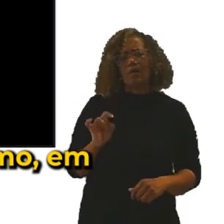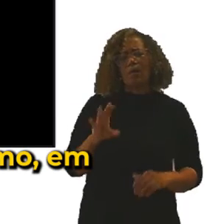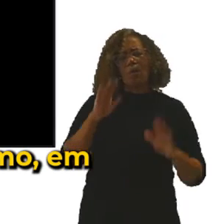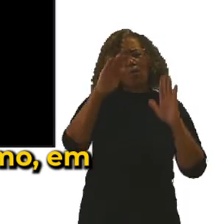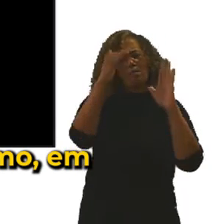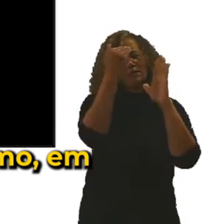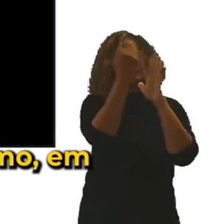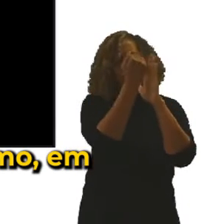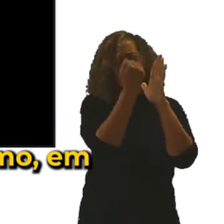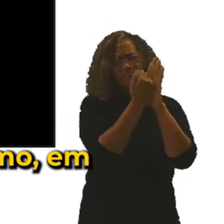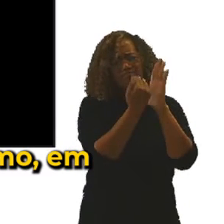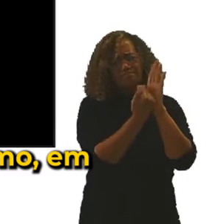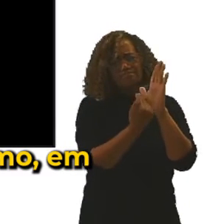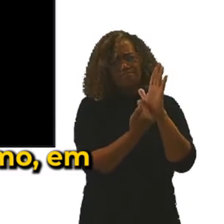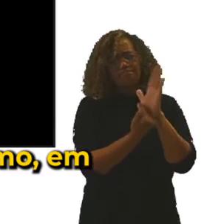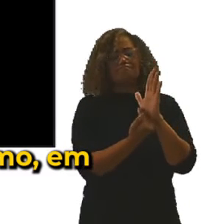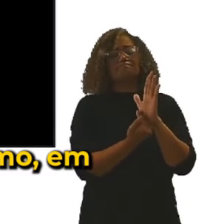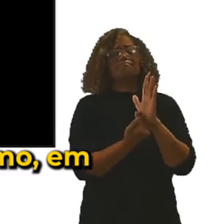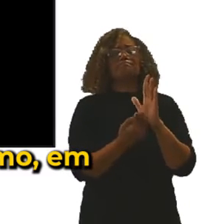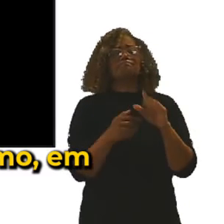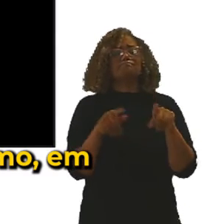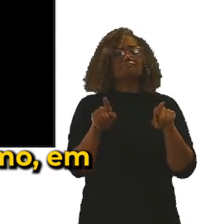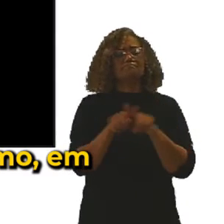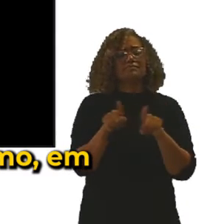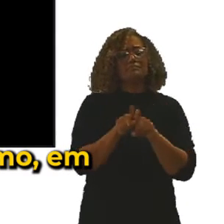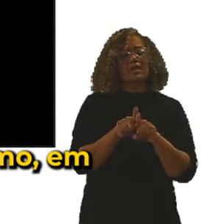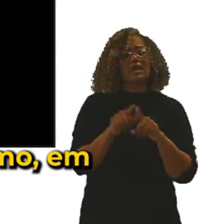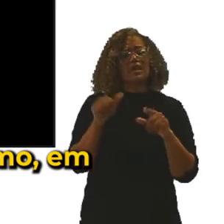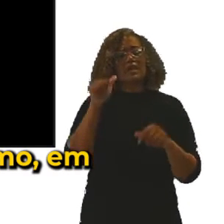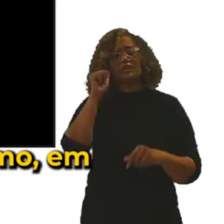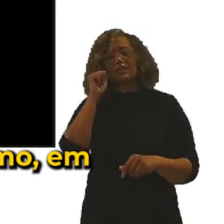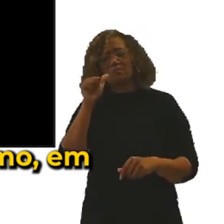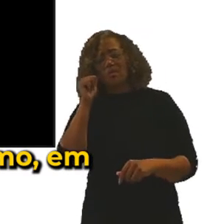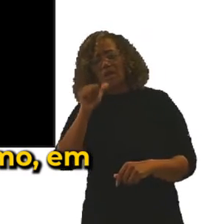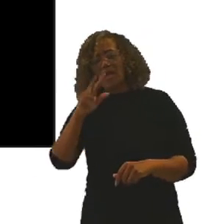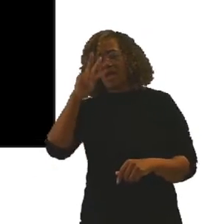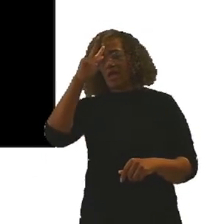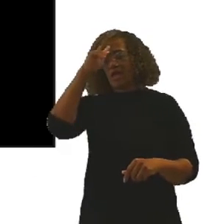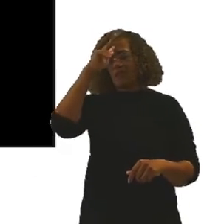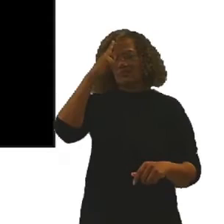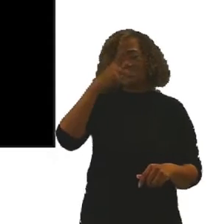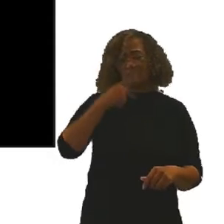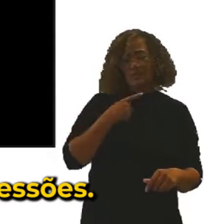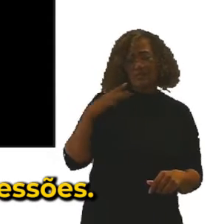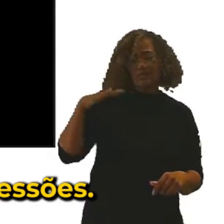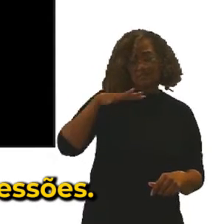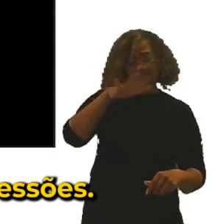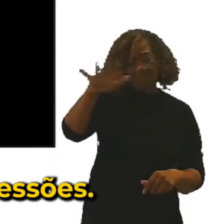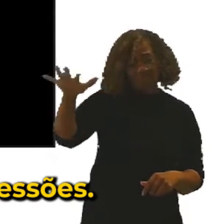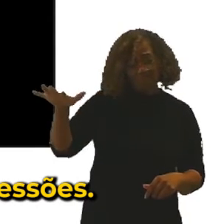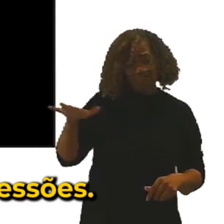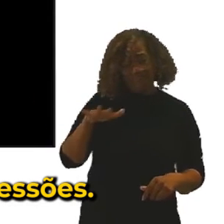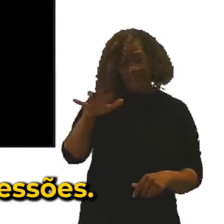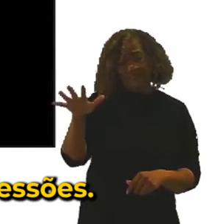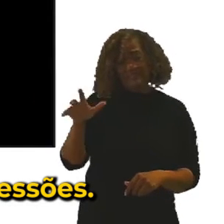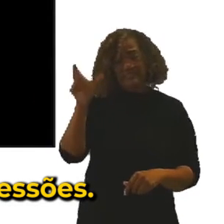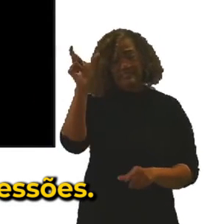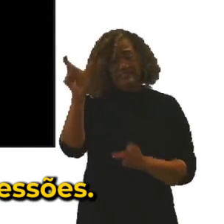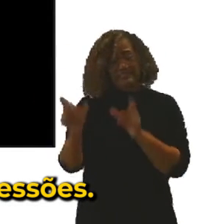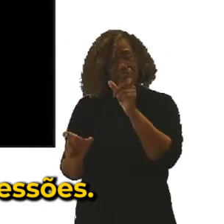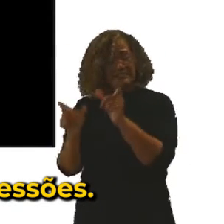estruturais referentes ao patriarcado, ao androcentrismo, né, em suas diversas